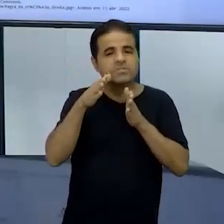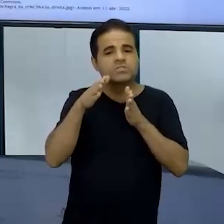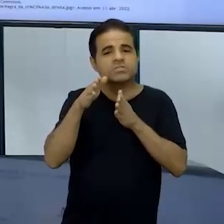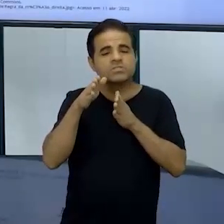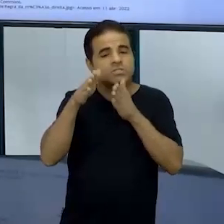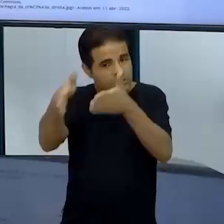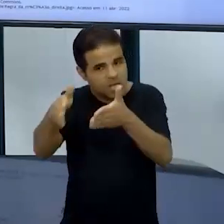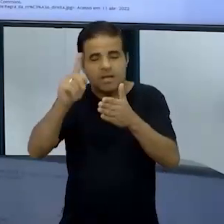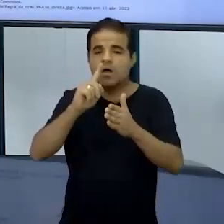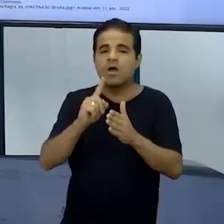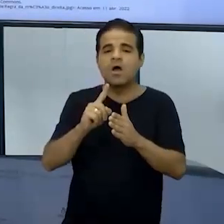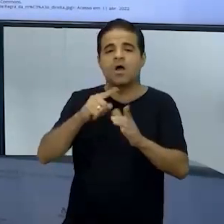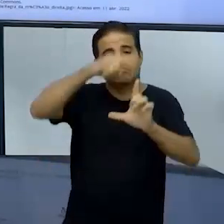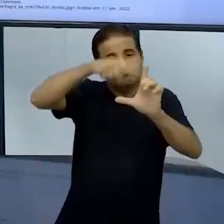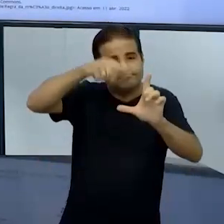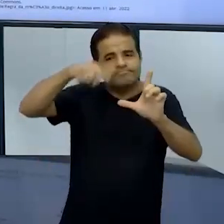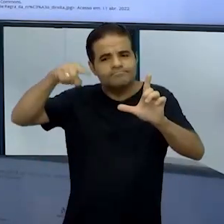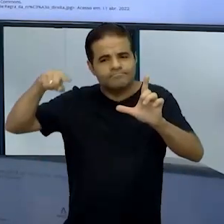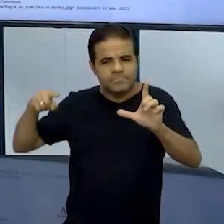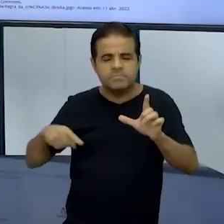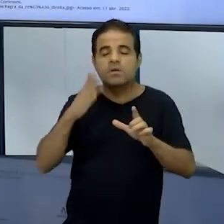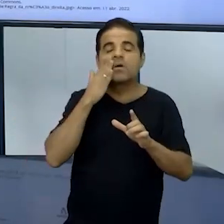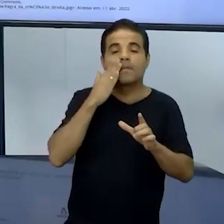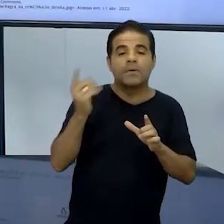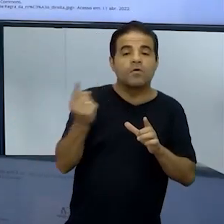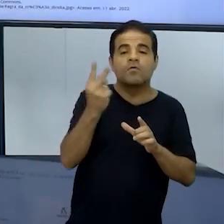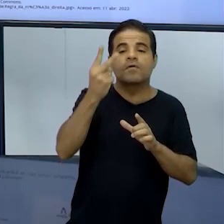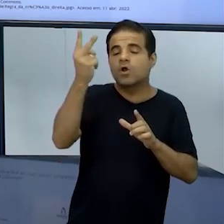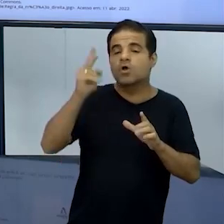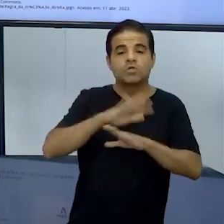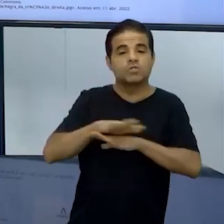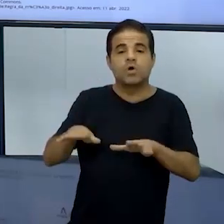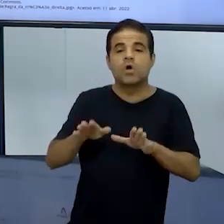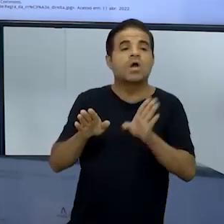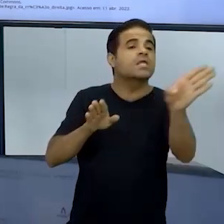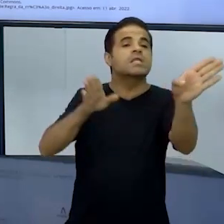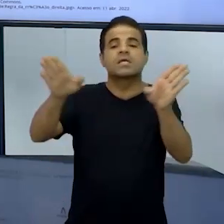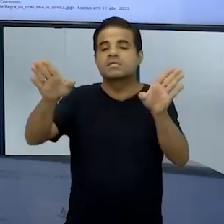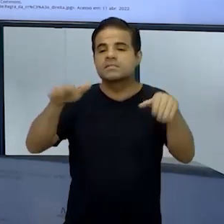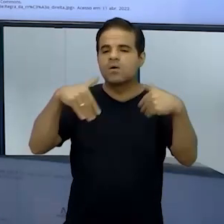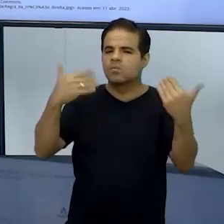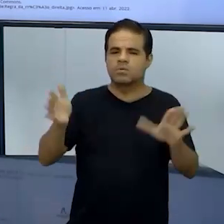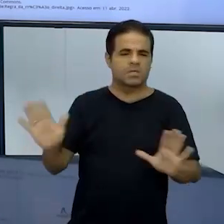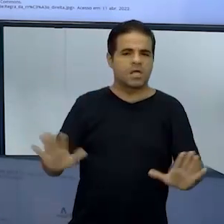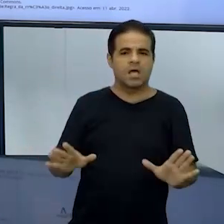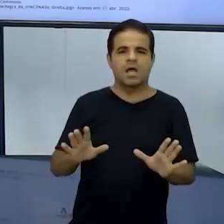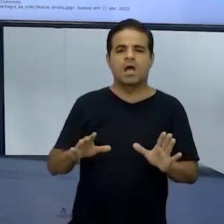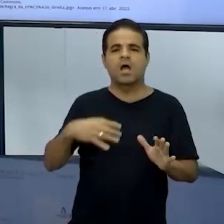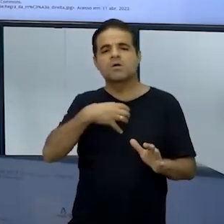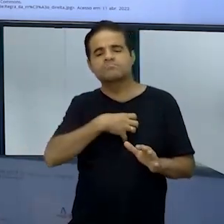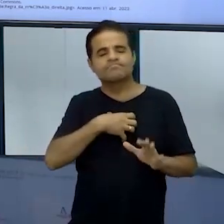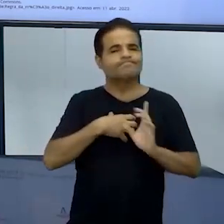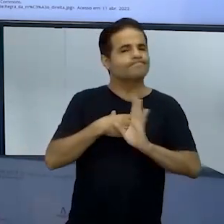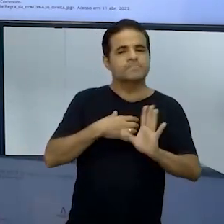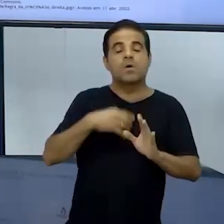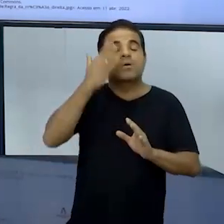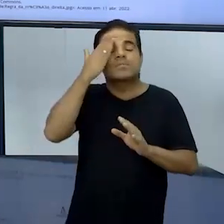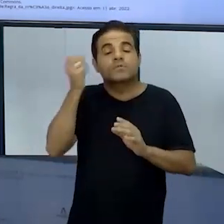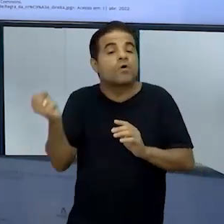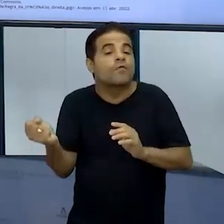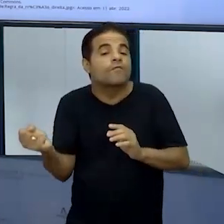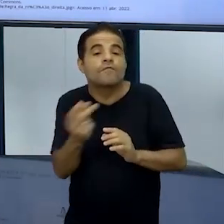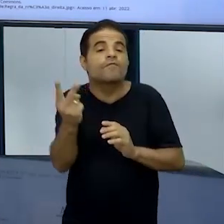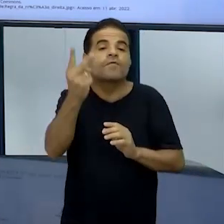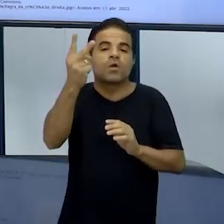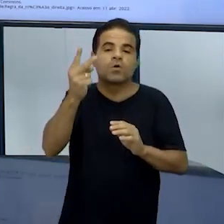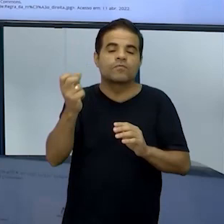vista escalar. Eu quero saber só o valor dela, eu não quero saber que direção ela tá, qual o sentido, tá? Então, por enquanto, eu